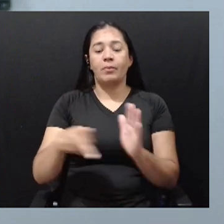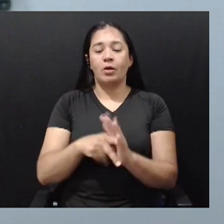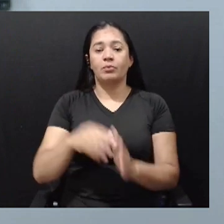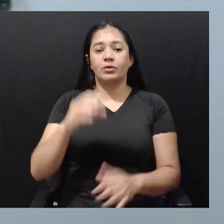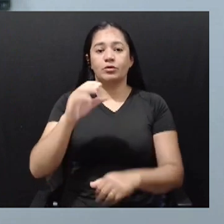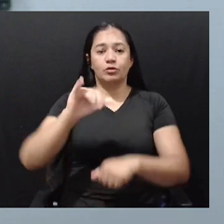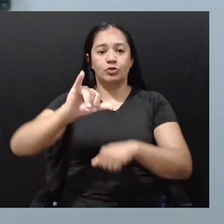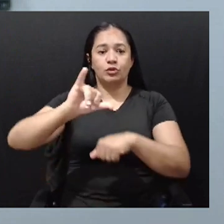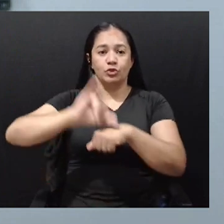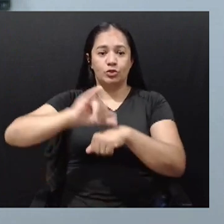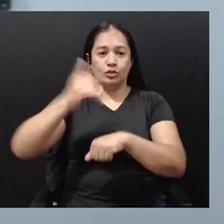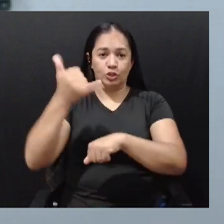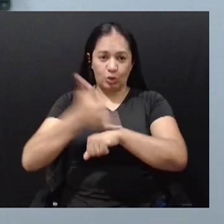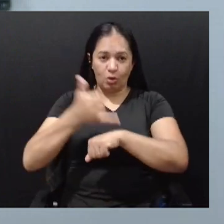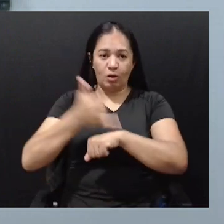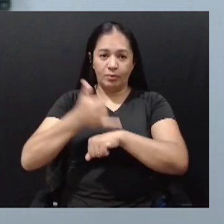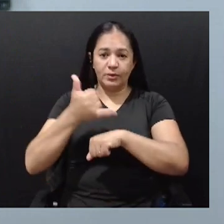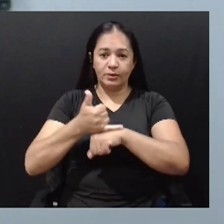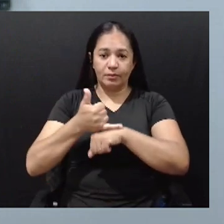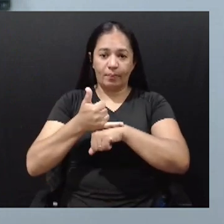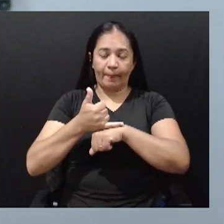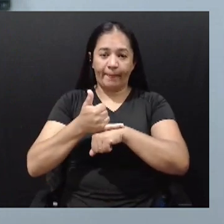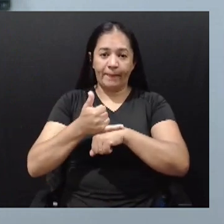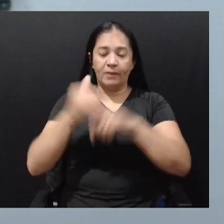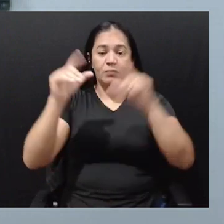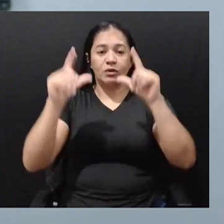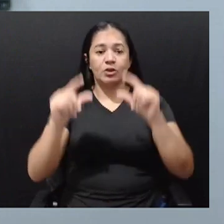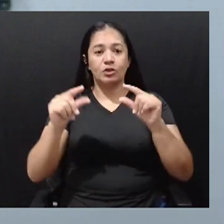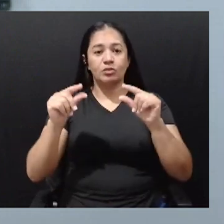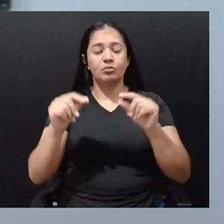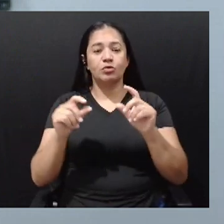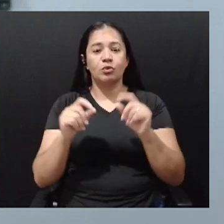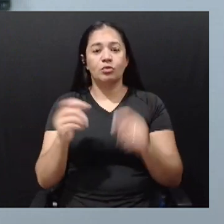cobre, diminuindo a motilidade, velocidade,